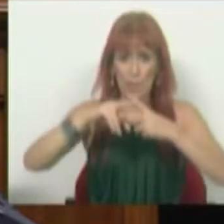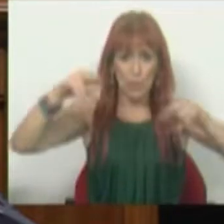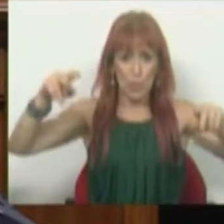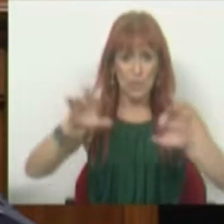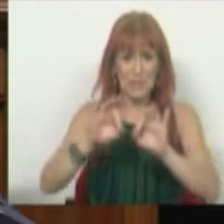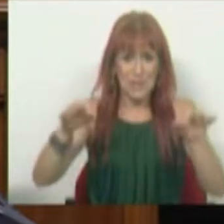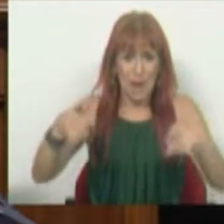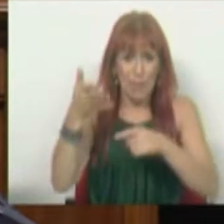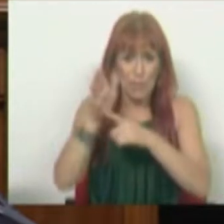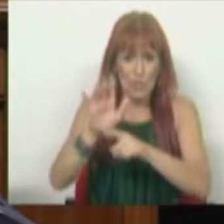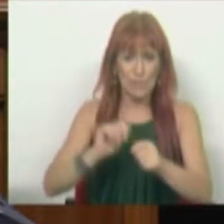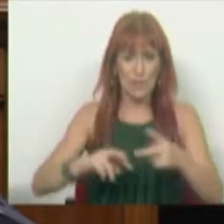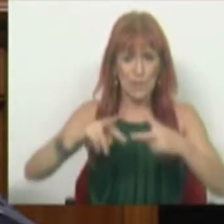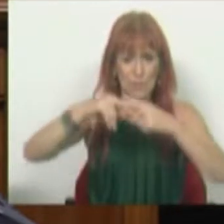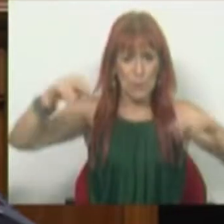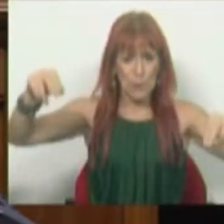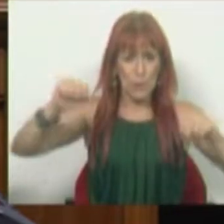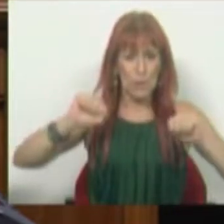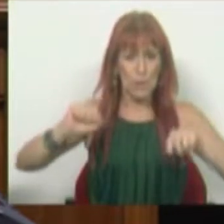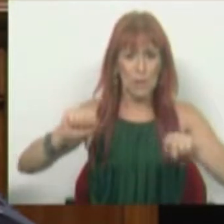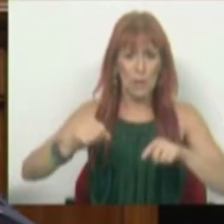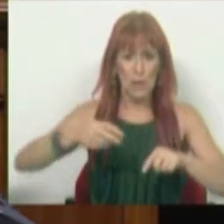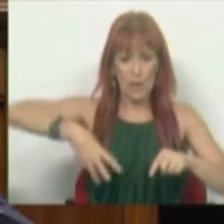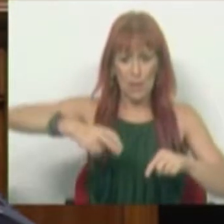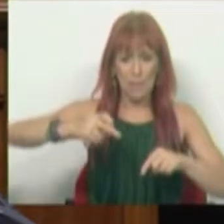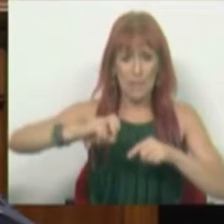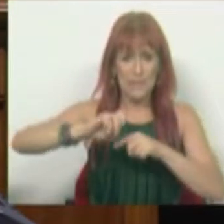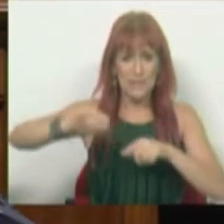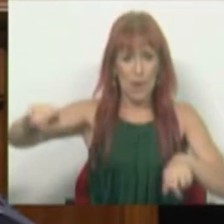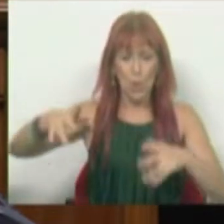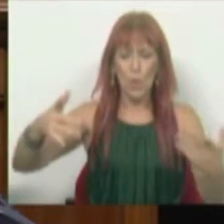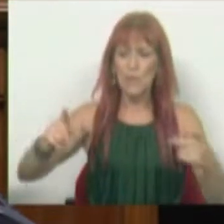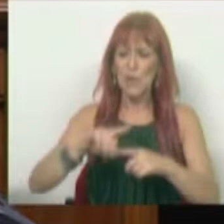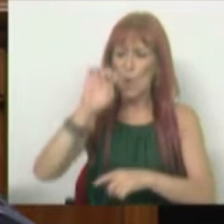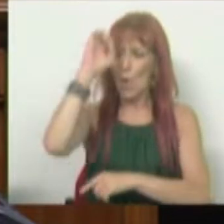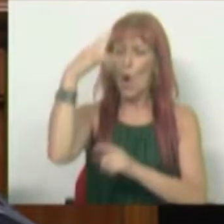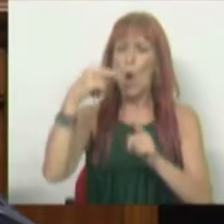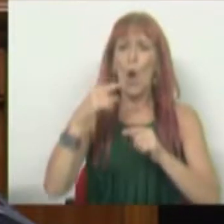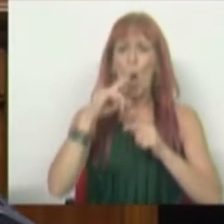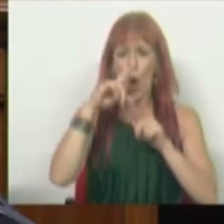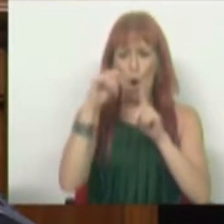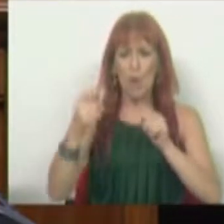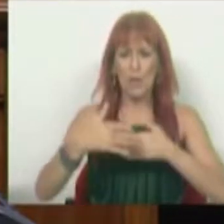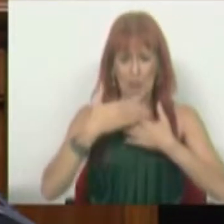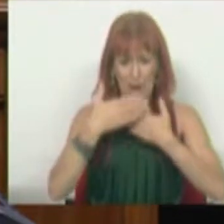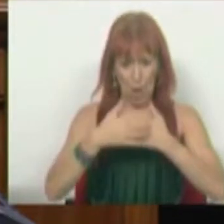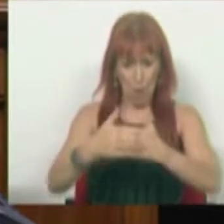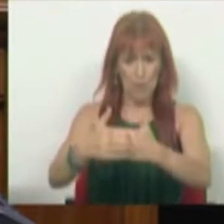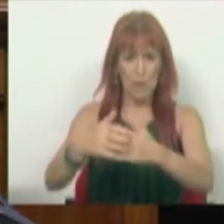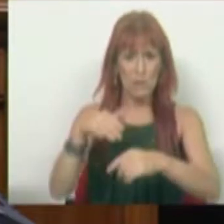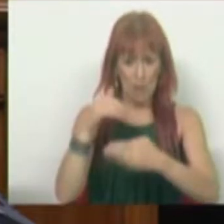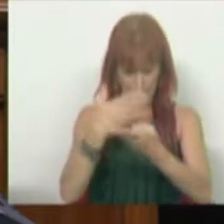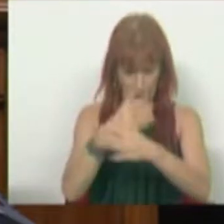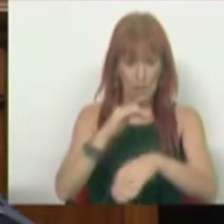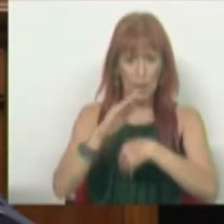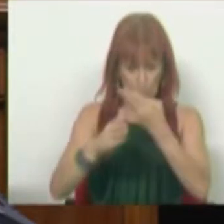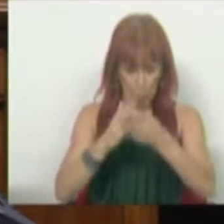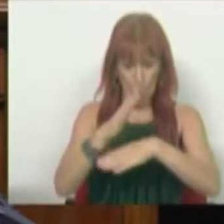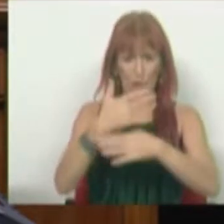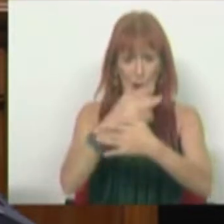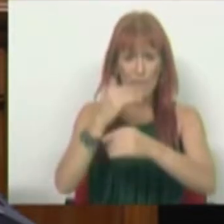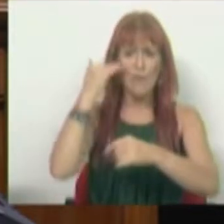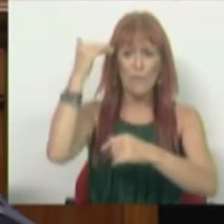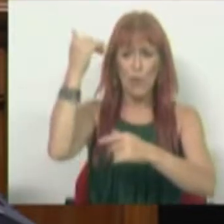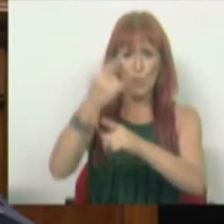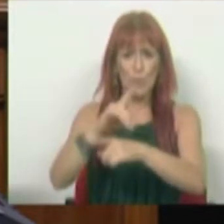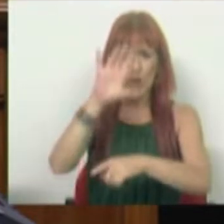foi, por exemplo, o município de Mação, em que o eucalipto estava ordenado e que ardeu e arde e continuará a arder no futuro, porque